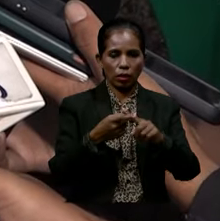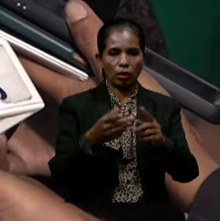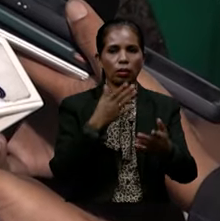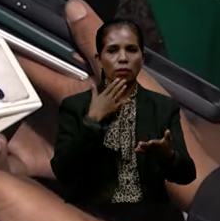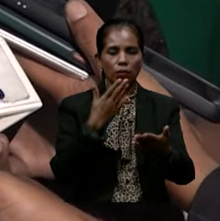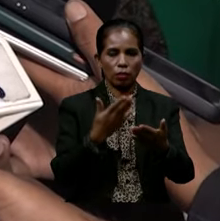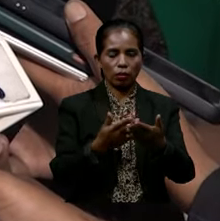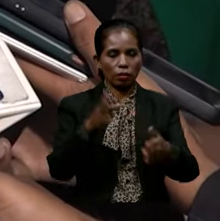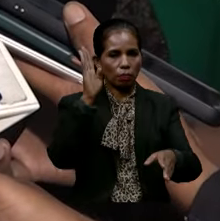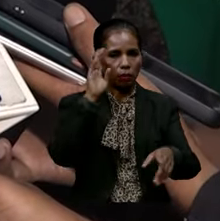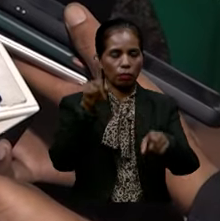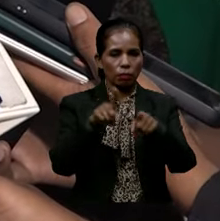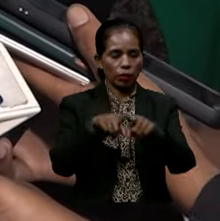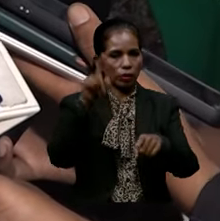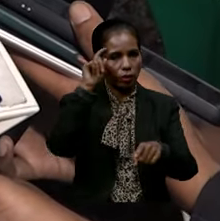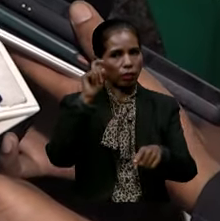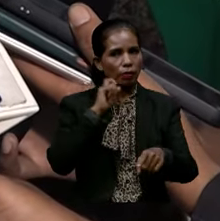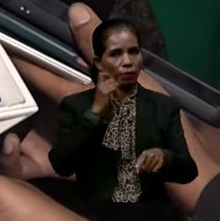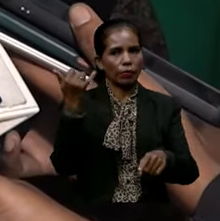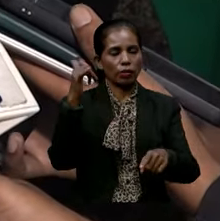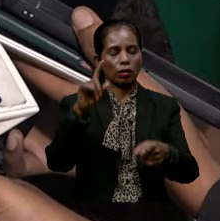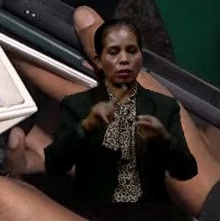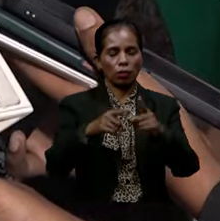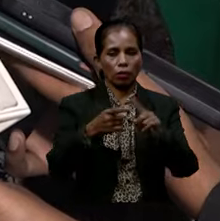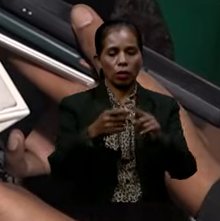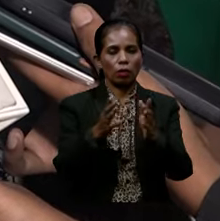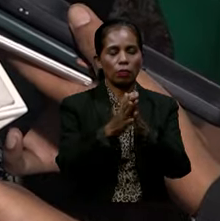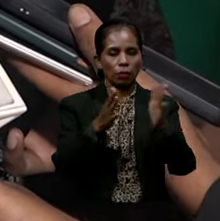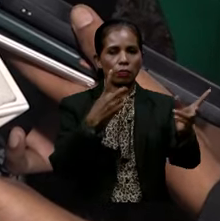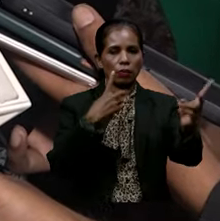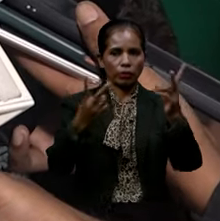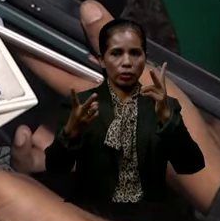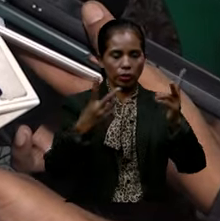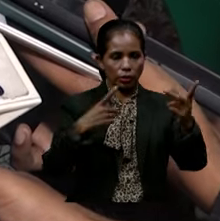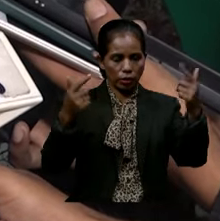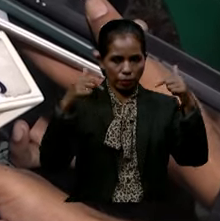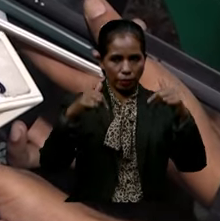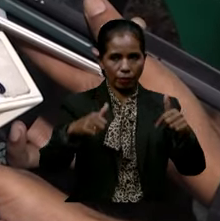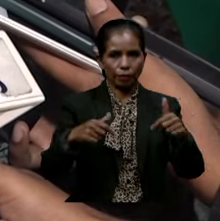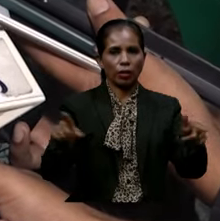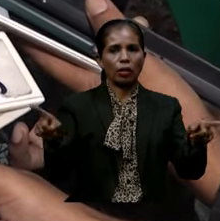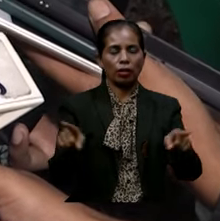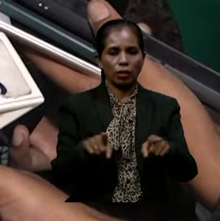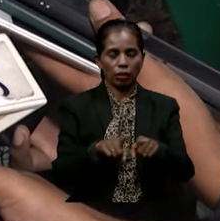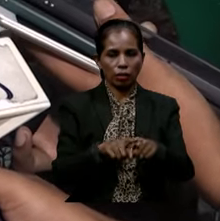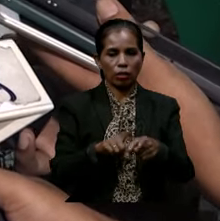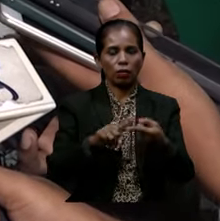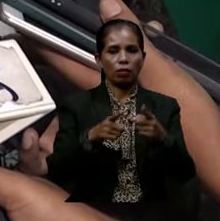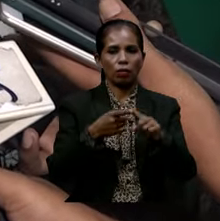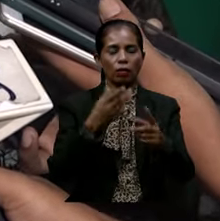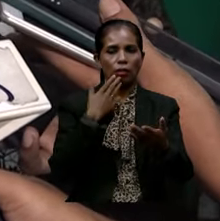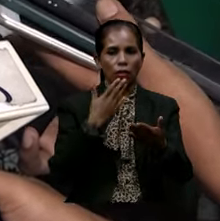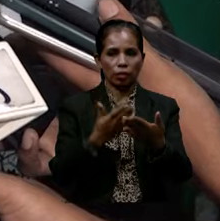homon bot, xana na Guzmán, sinairo ne amigo bot ma mai visita, e ni emos ane sa, bel un dia que da ba